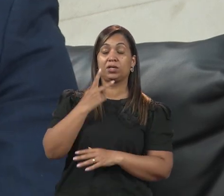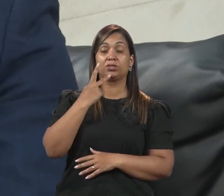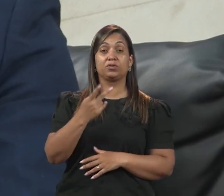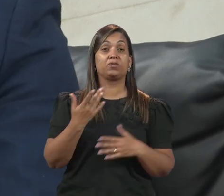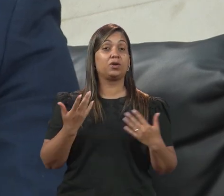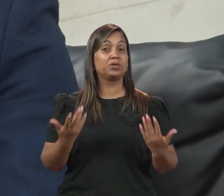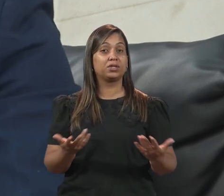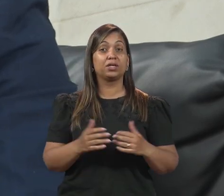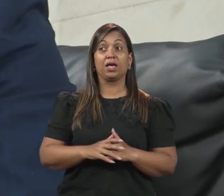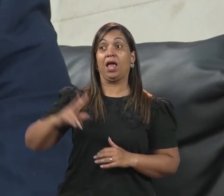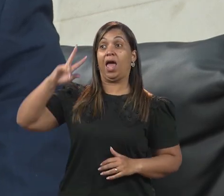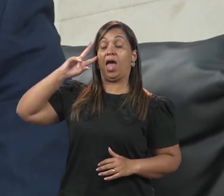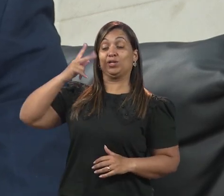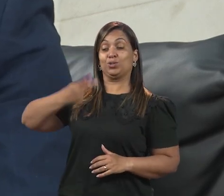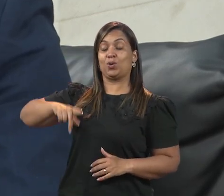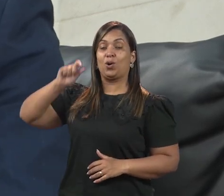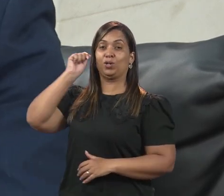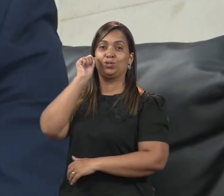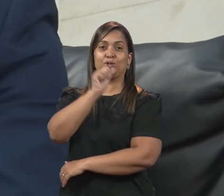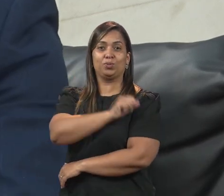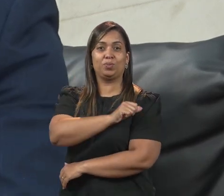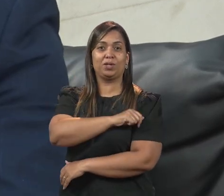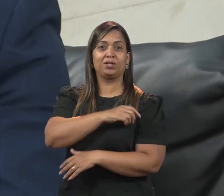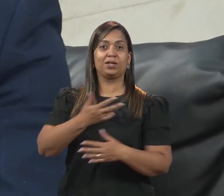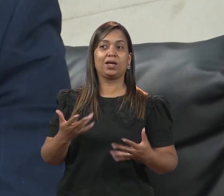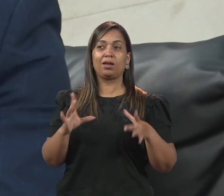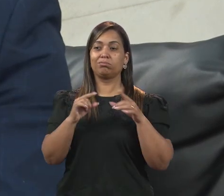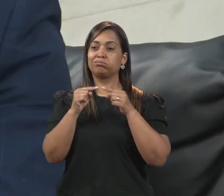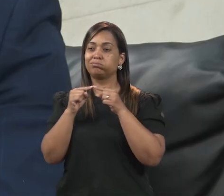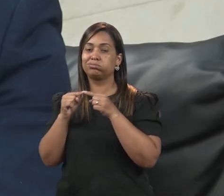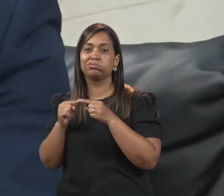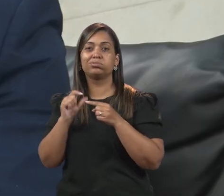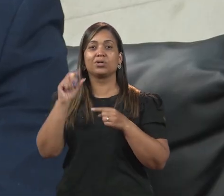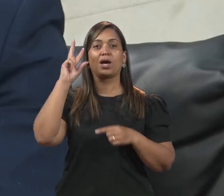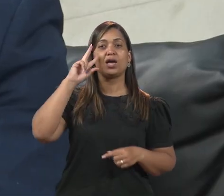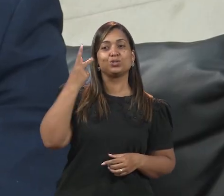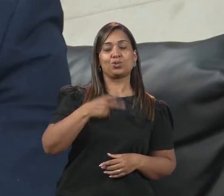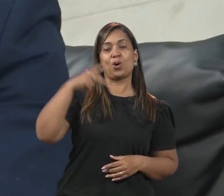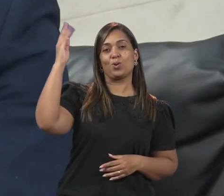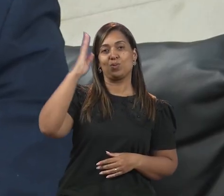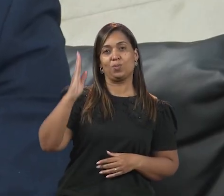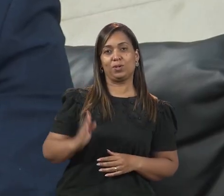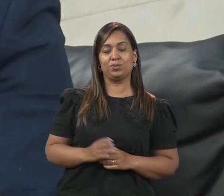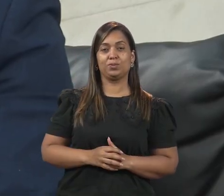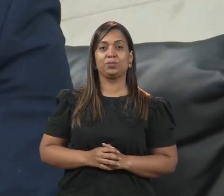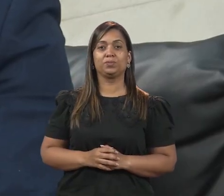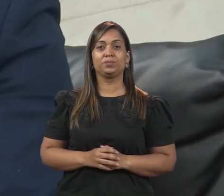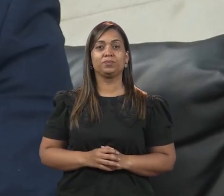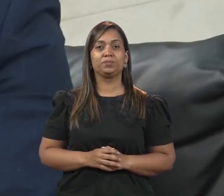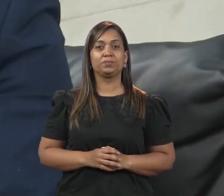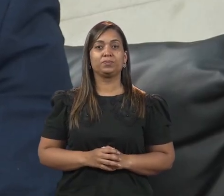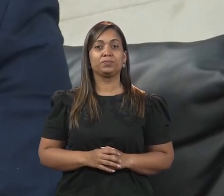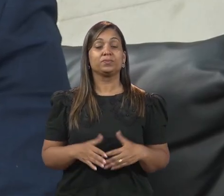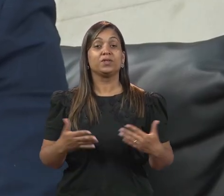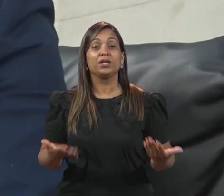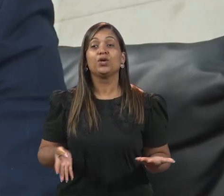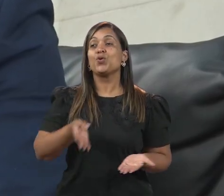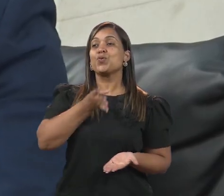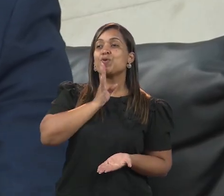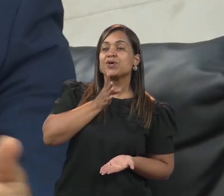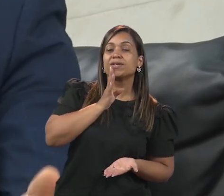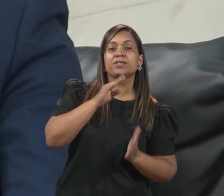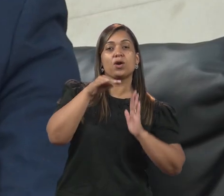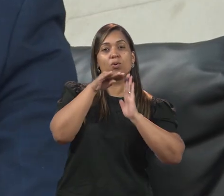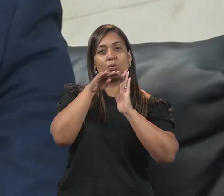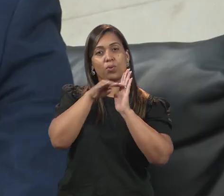digo assim, que a história de São José do Rio Preto ela se entrelaça com a história do Brasil. E conhecer